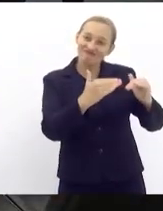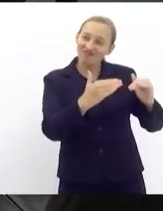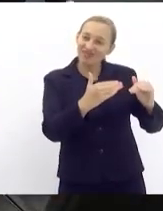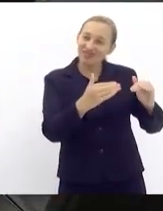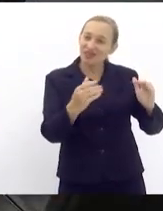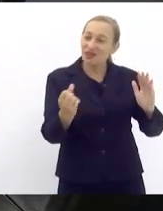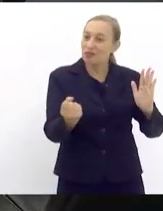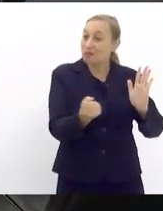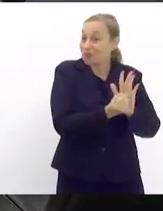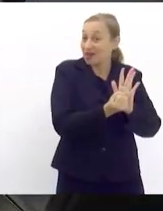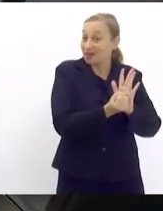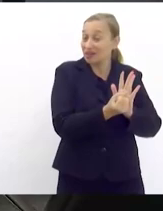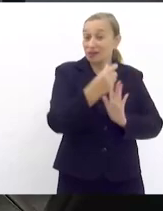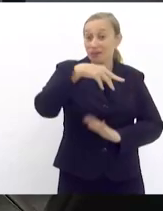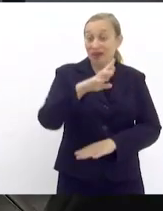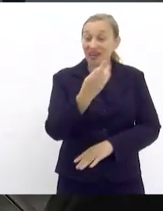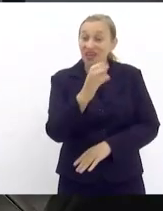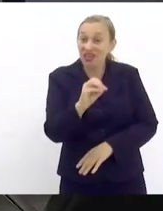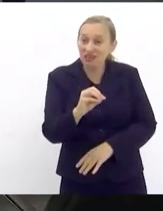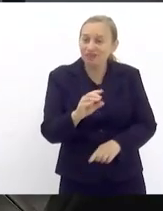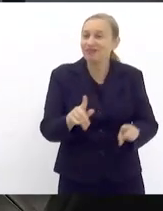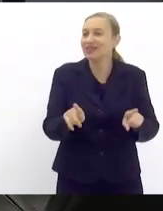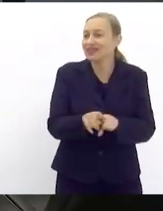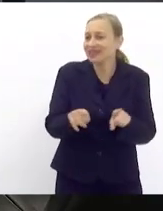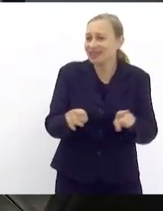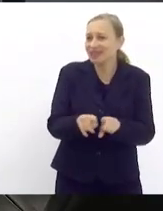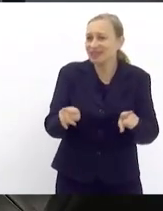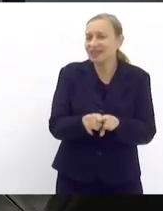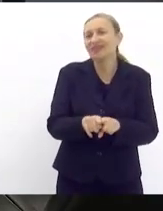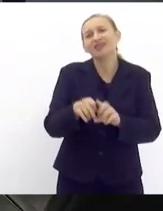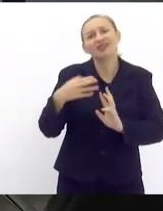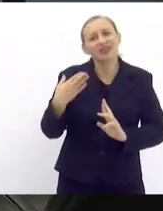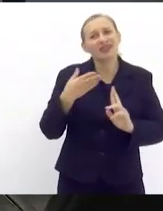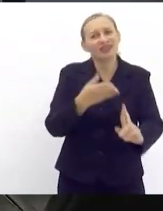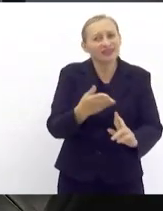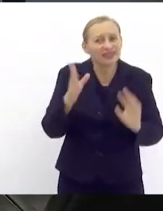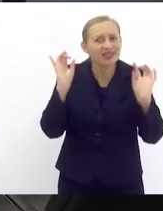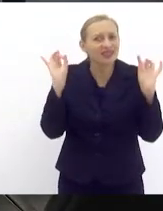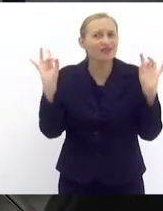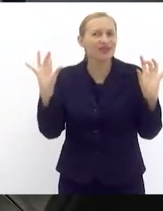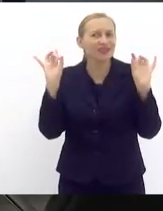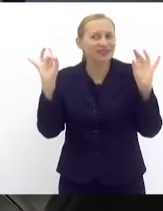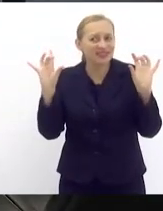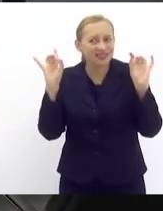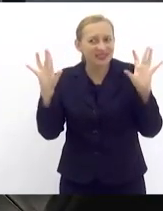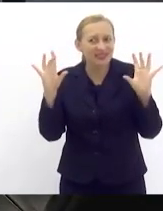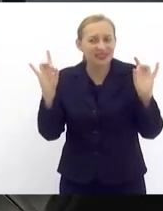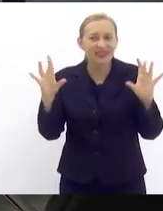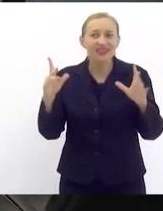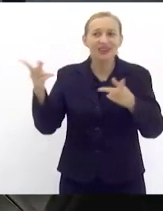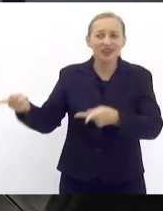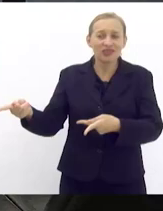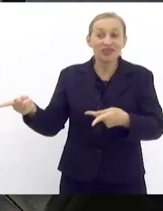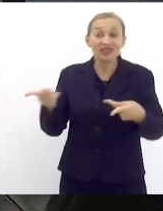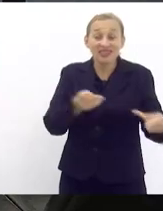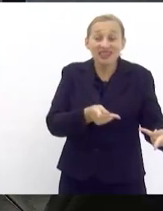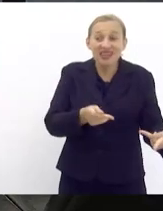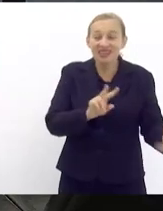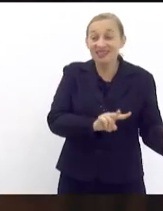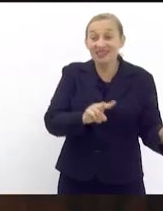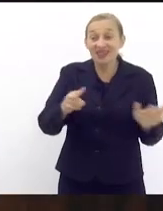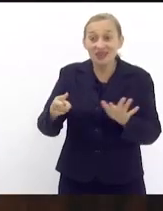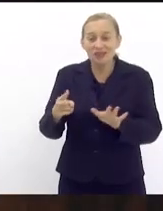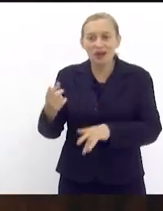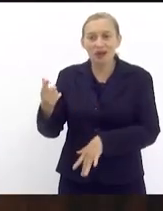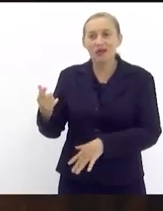a lediano Marquinhos mas queria que também fazer uma referência especial aquele que eu Visitei semana passada e foi